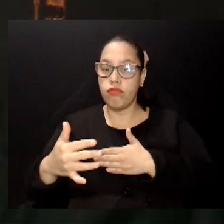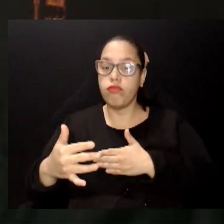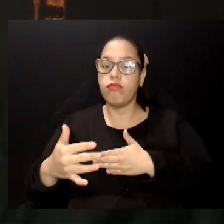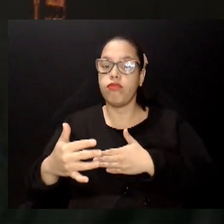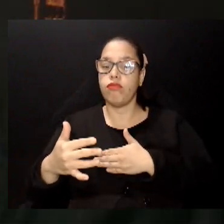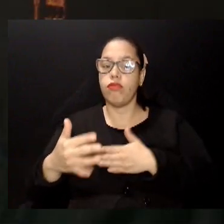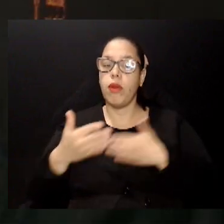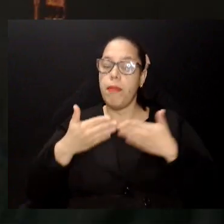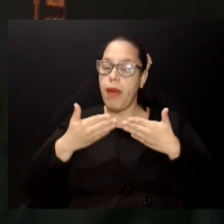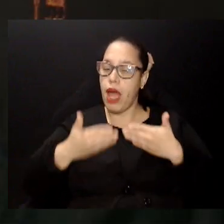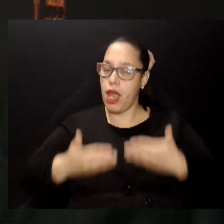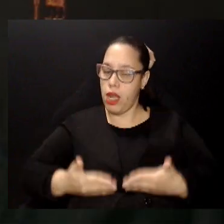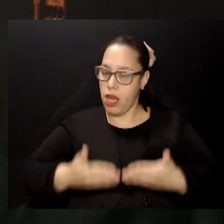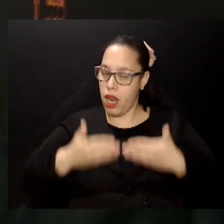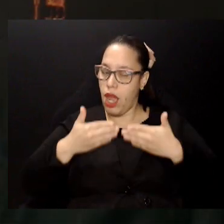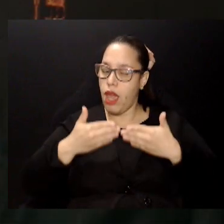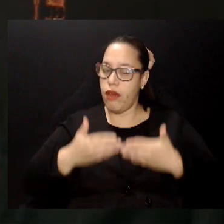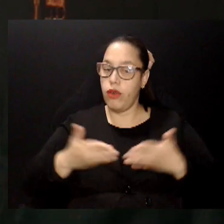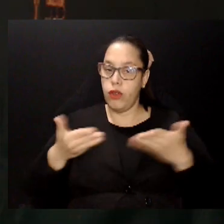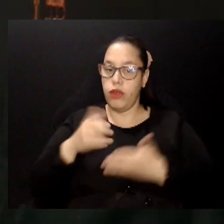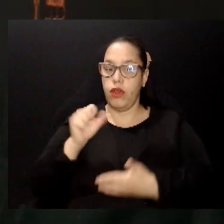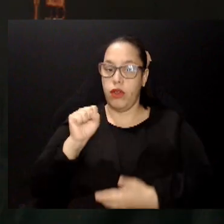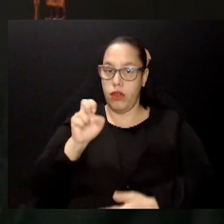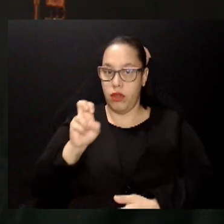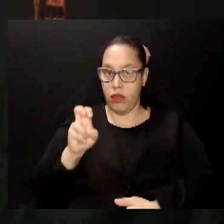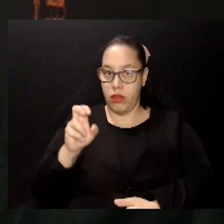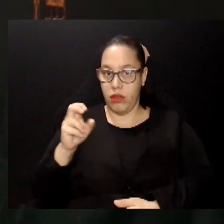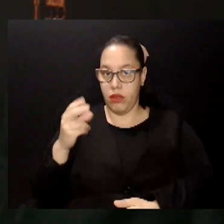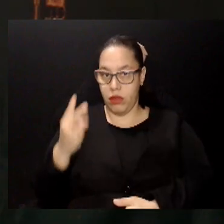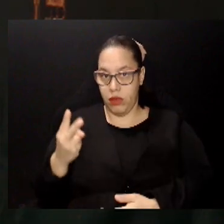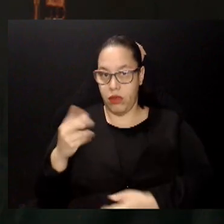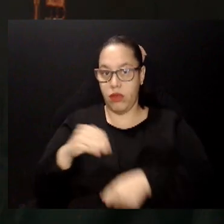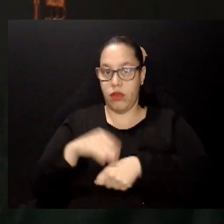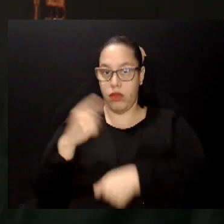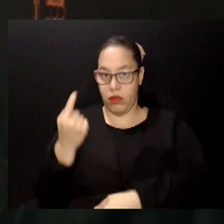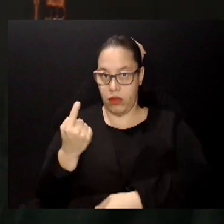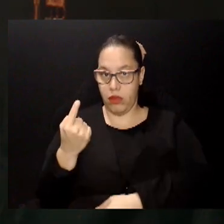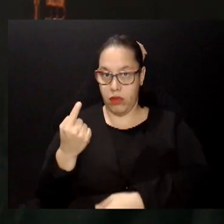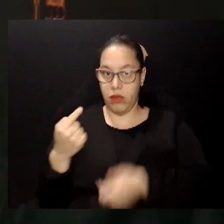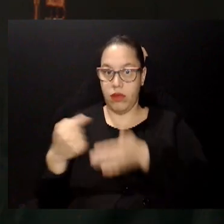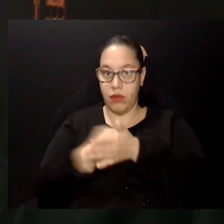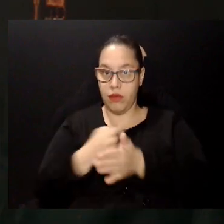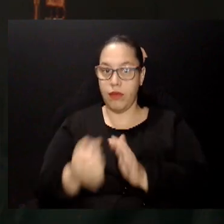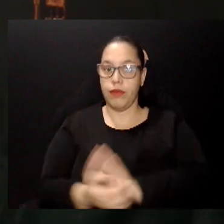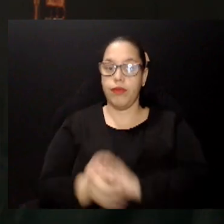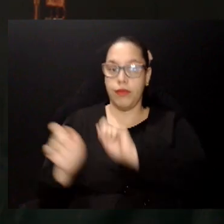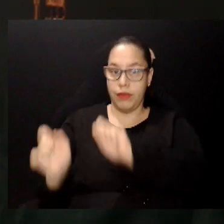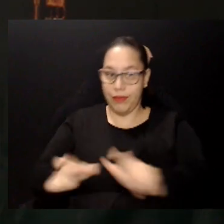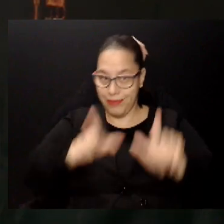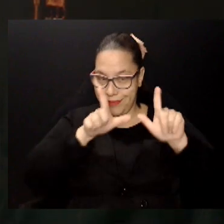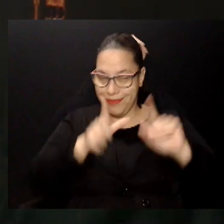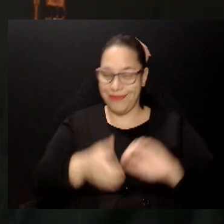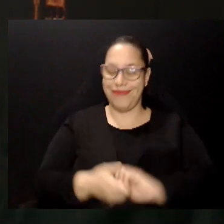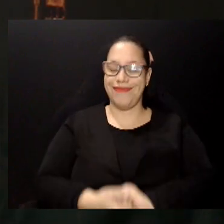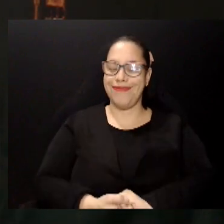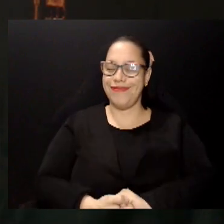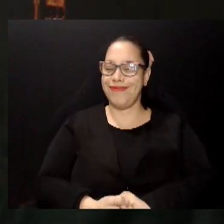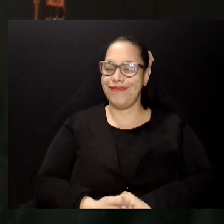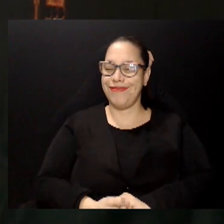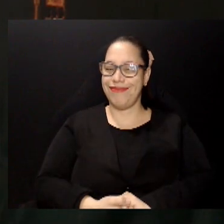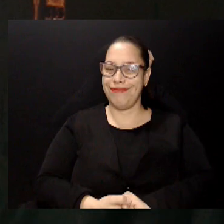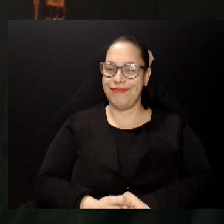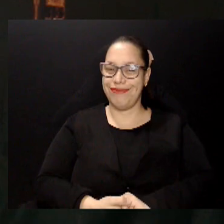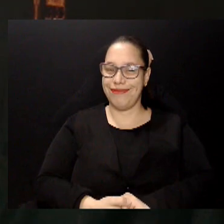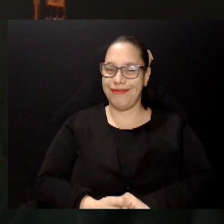ser seguida. Agora, 8h52, pode colocar mais uma pergunta na tela para gente? Produção, por favor. A gente está aqui